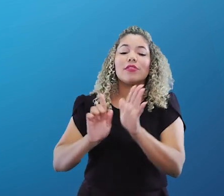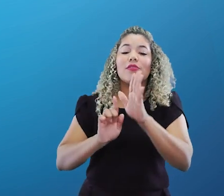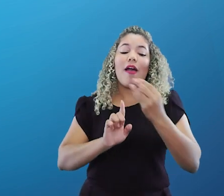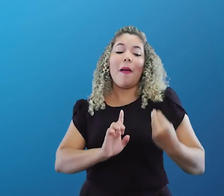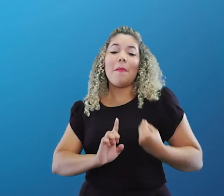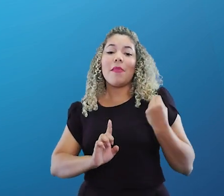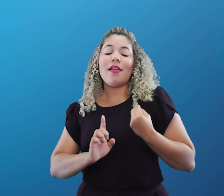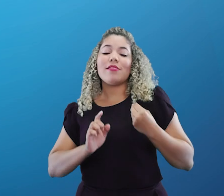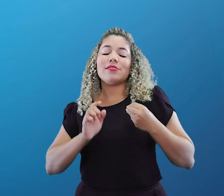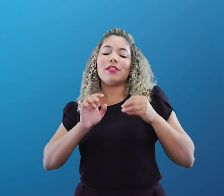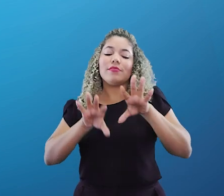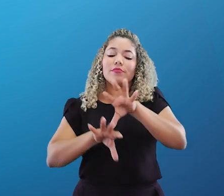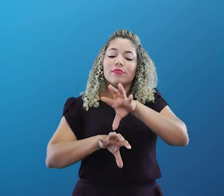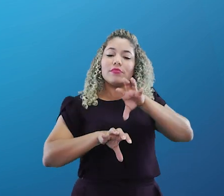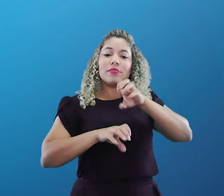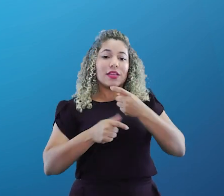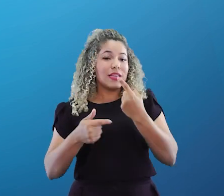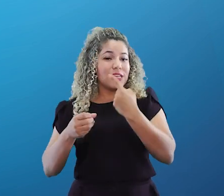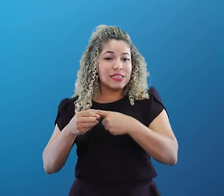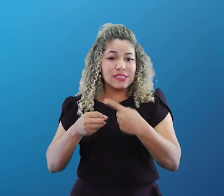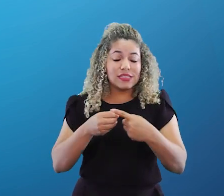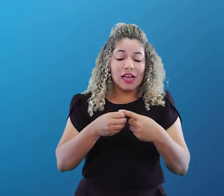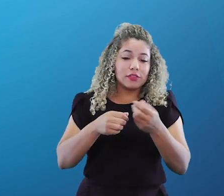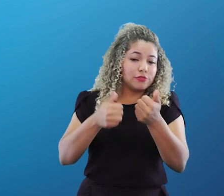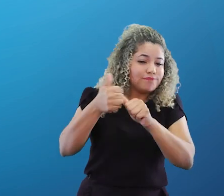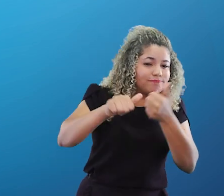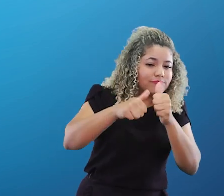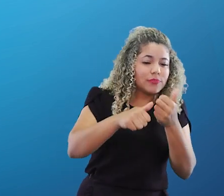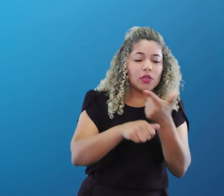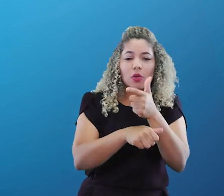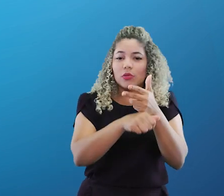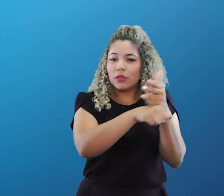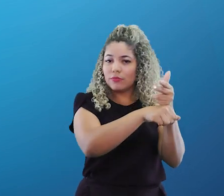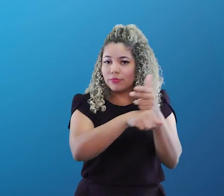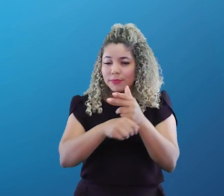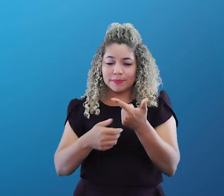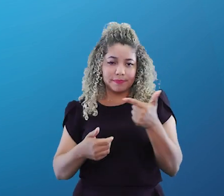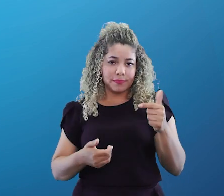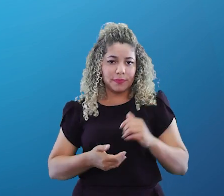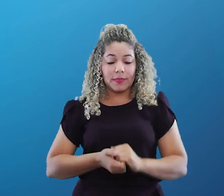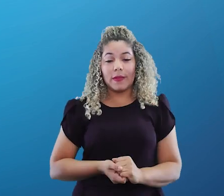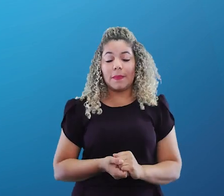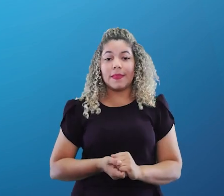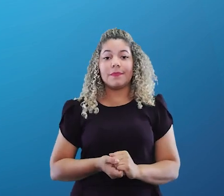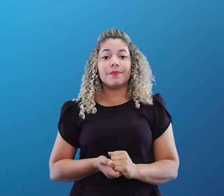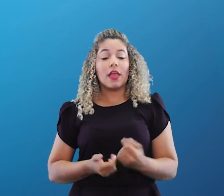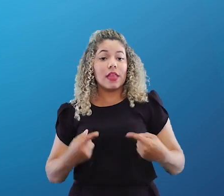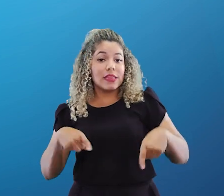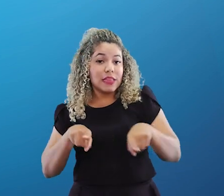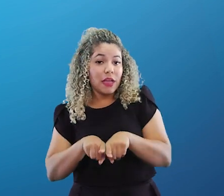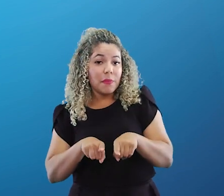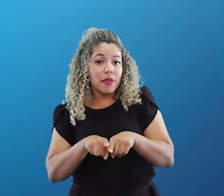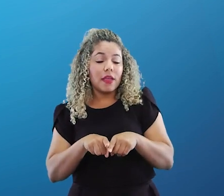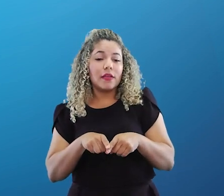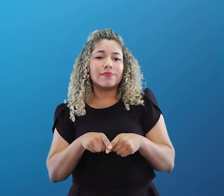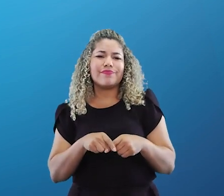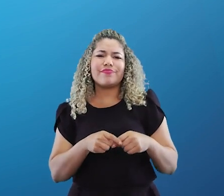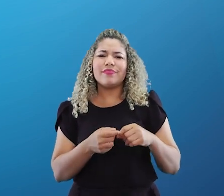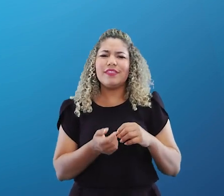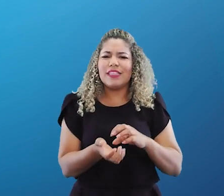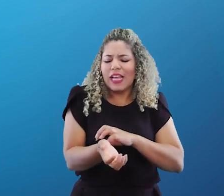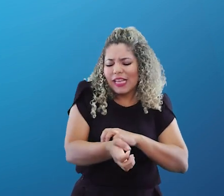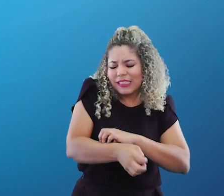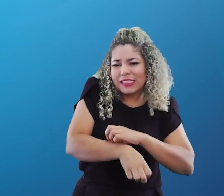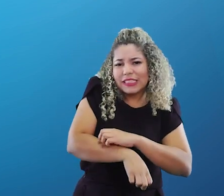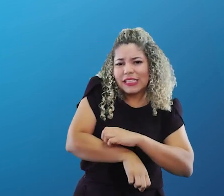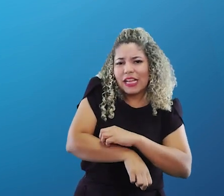estão presentes. Muitas cidades não fazem esse monitoramento. Esses poluentes em excesso também causam irritação na